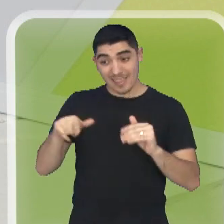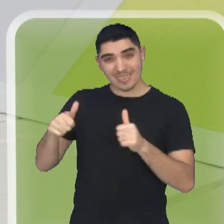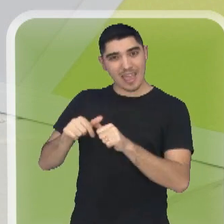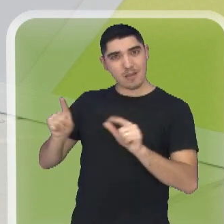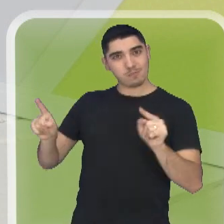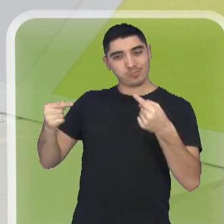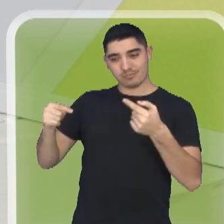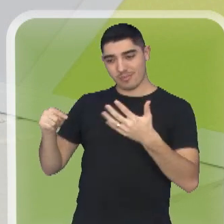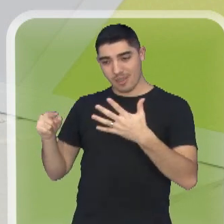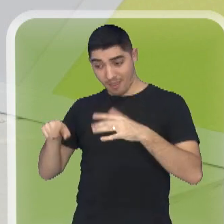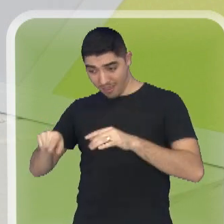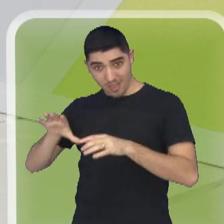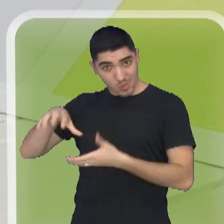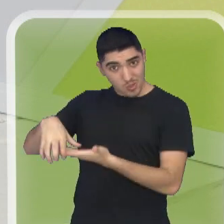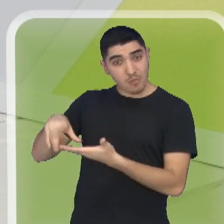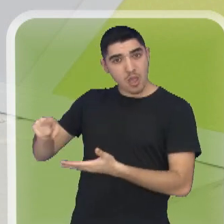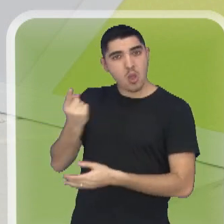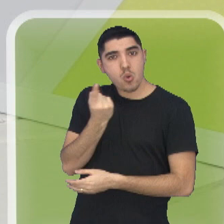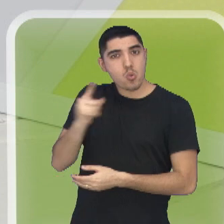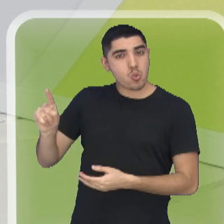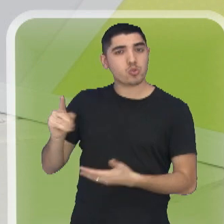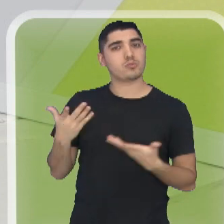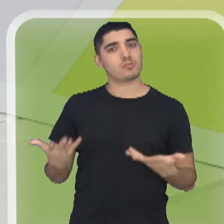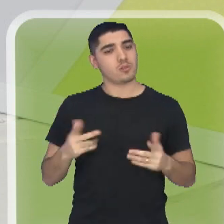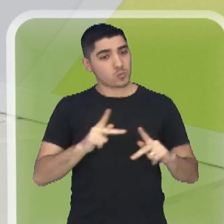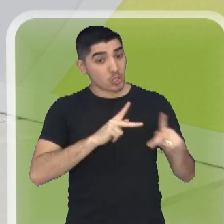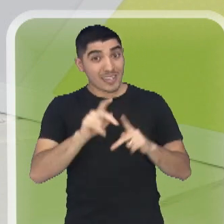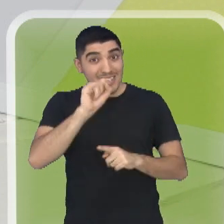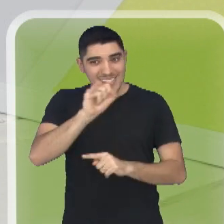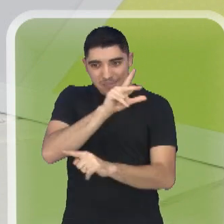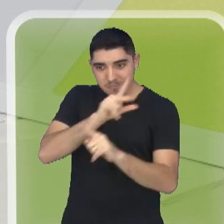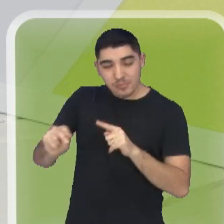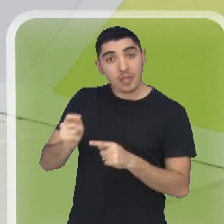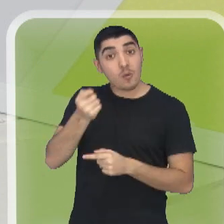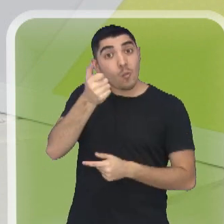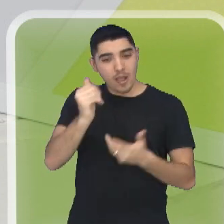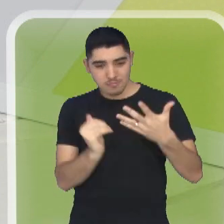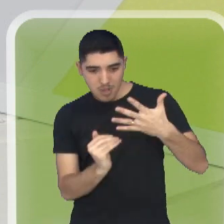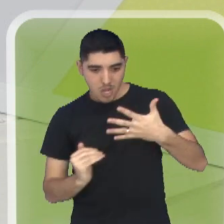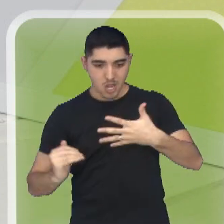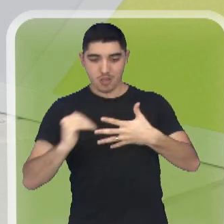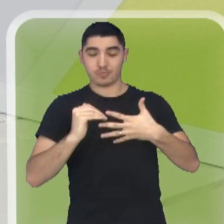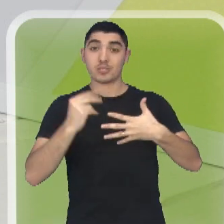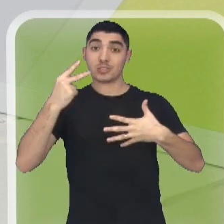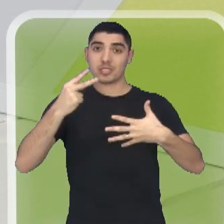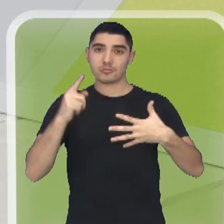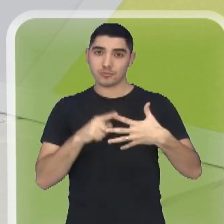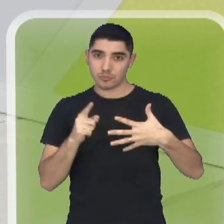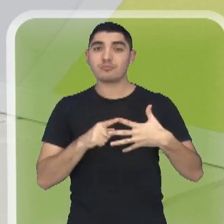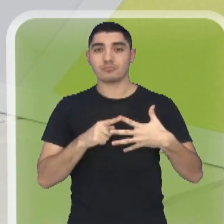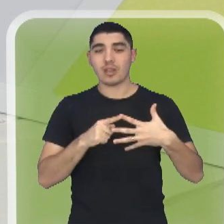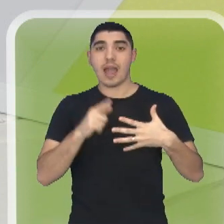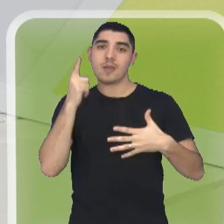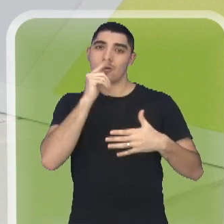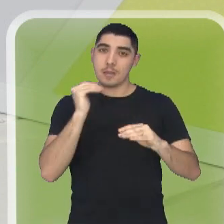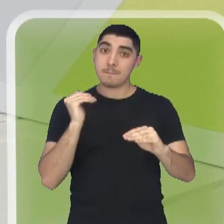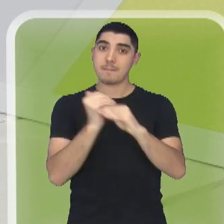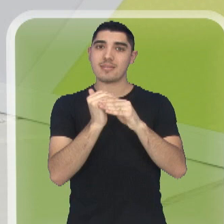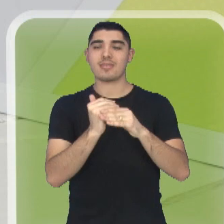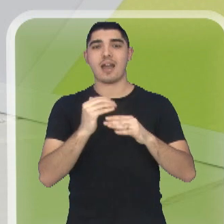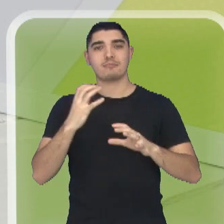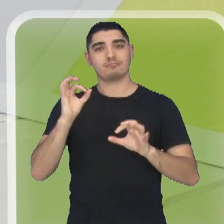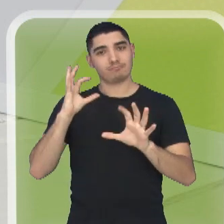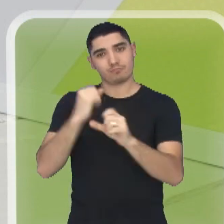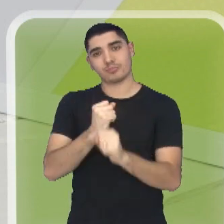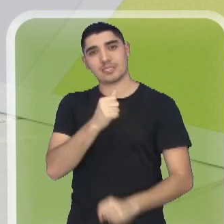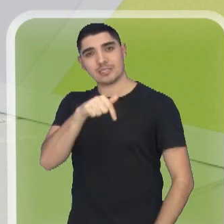é o momento de você fazer pontos, né? E o São José, se vencesse, poderia até beliscar a vice-liderança e empatar ali com os vice-líderes com 7 pontos.